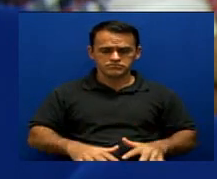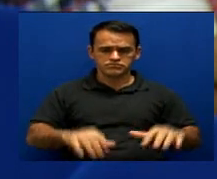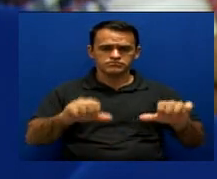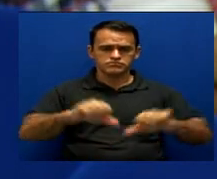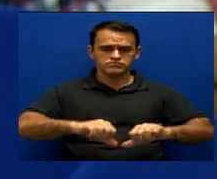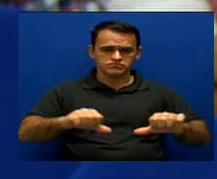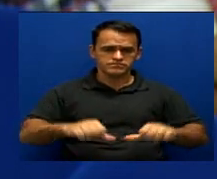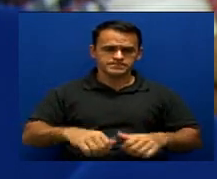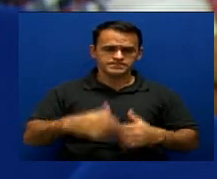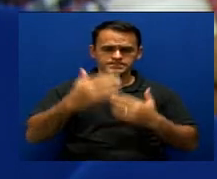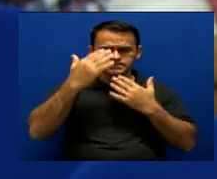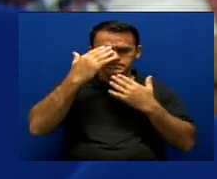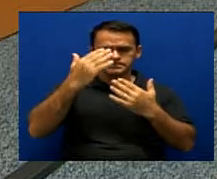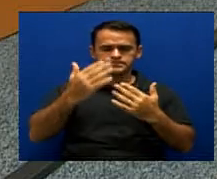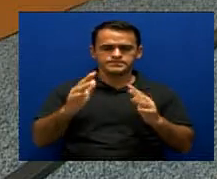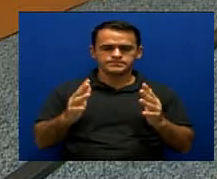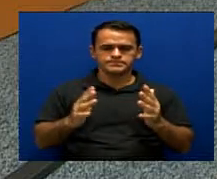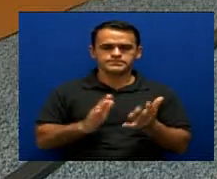à população brigando